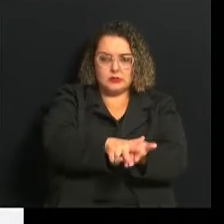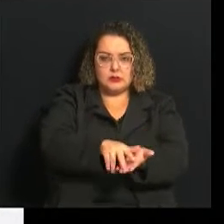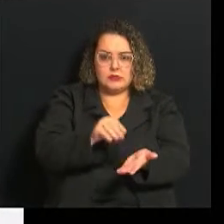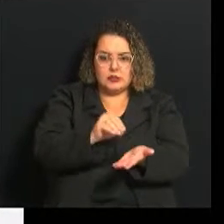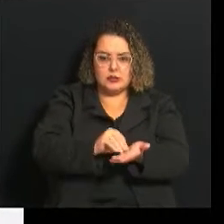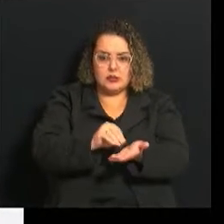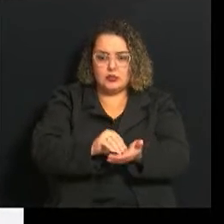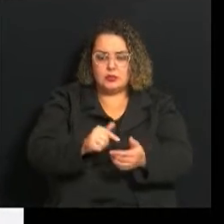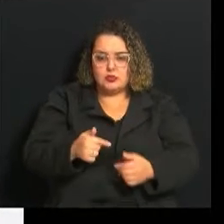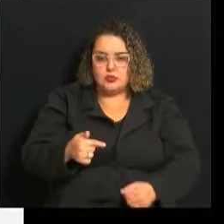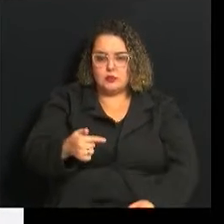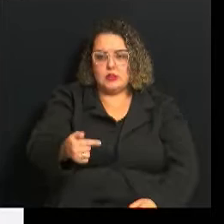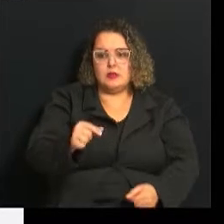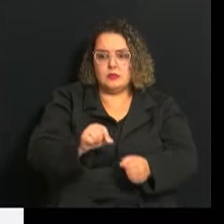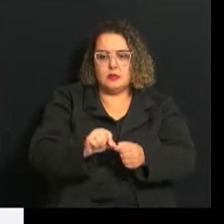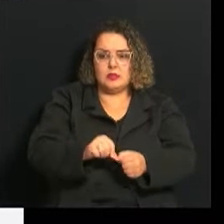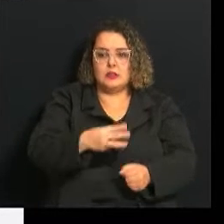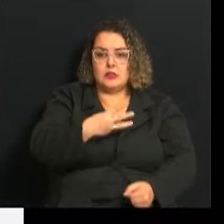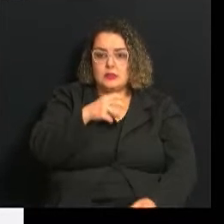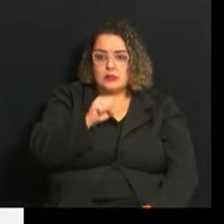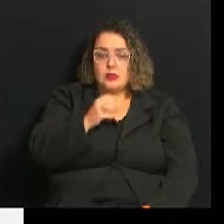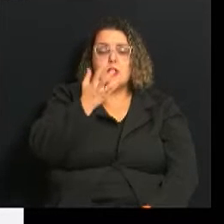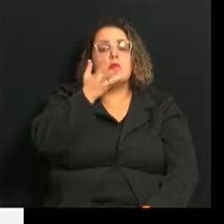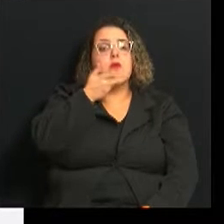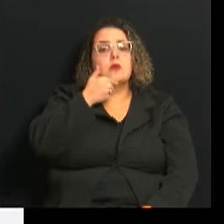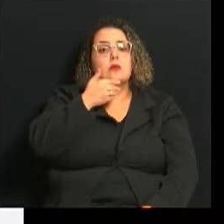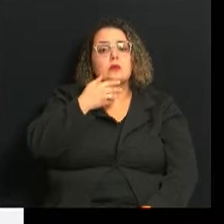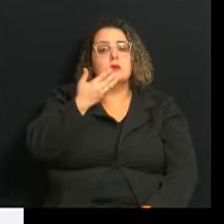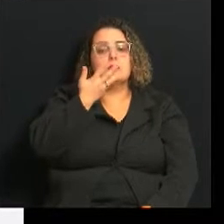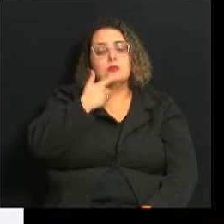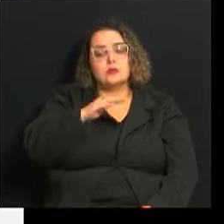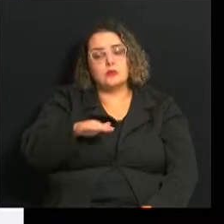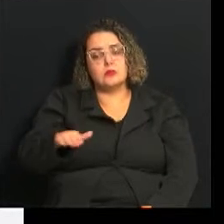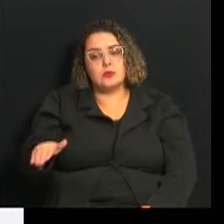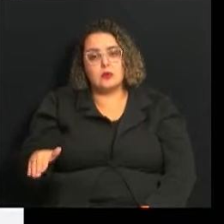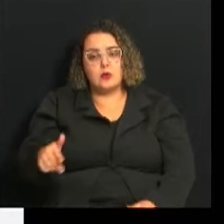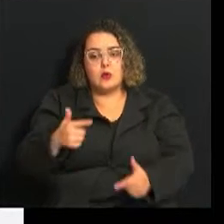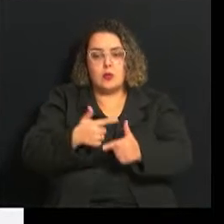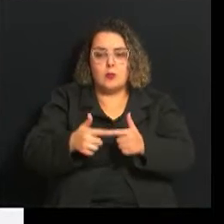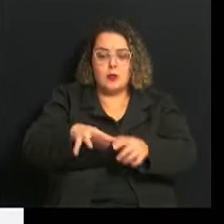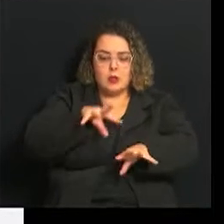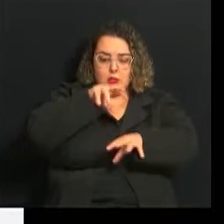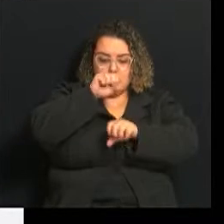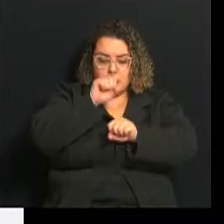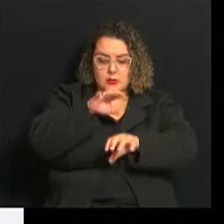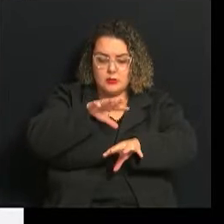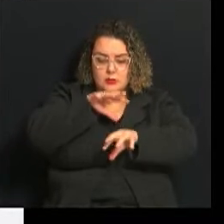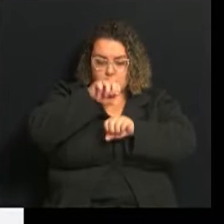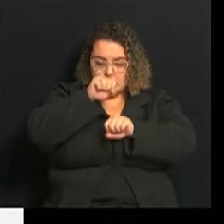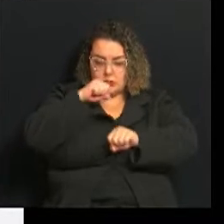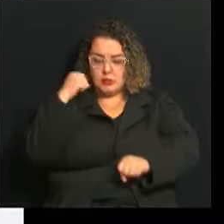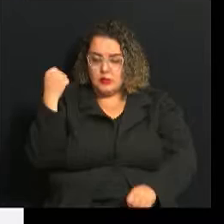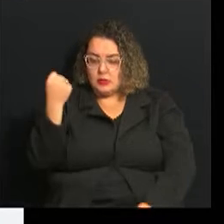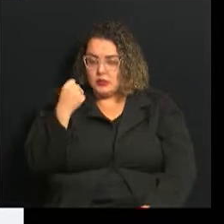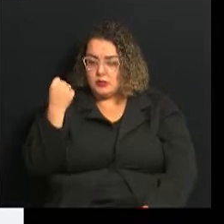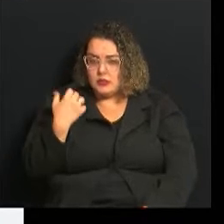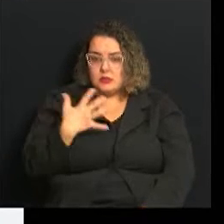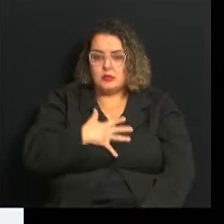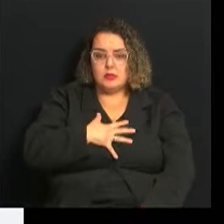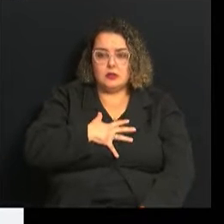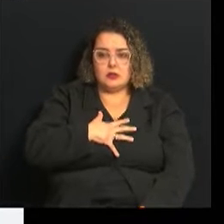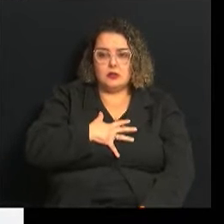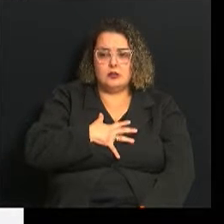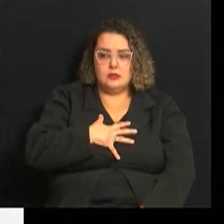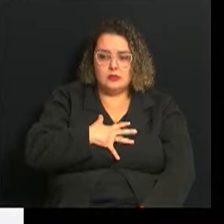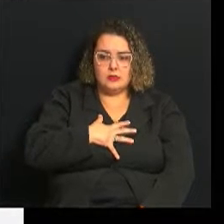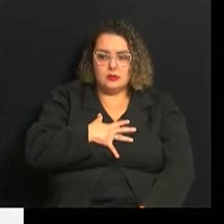levantamento, 38 crianças internadas por síndrome respiratória aguda grave nas UTIs aqui do